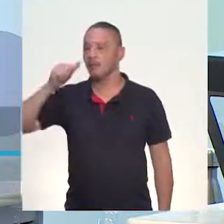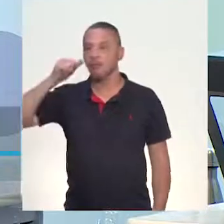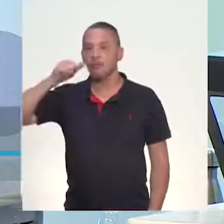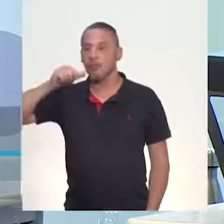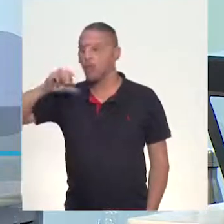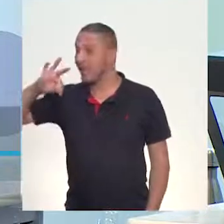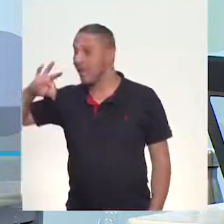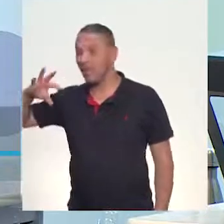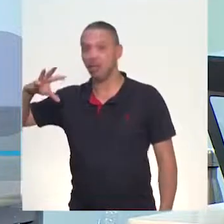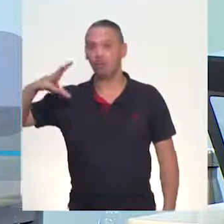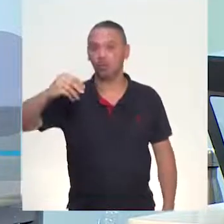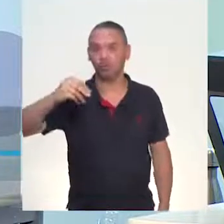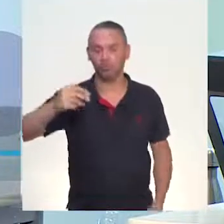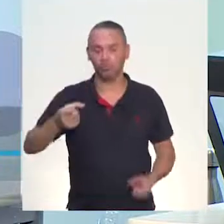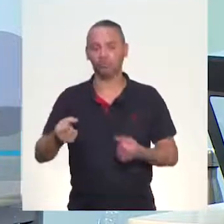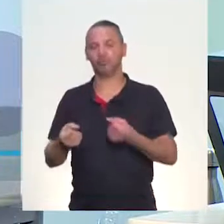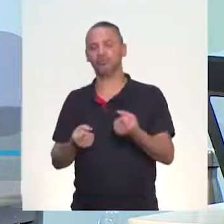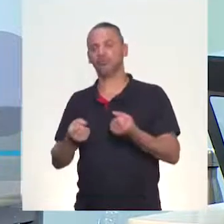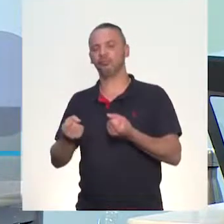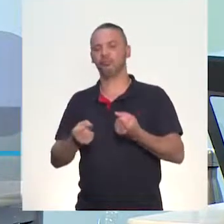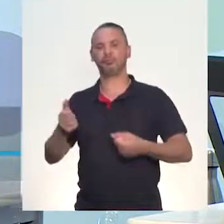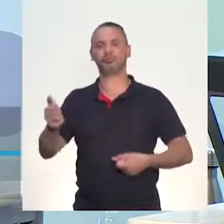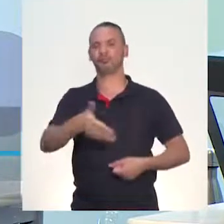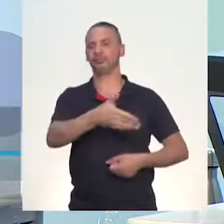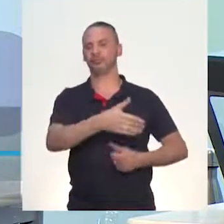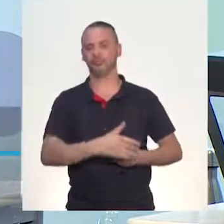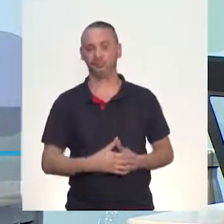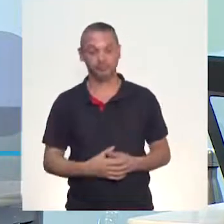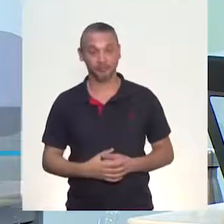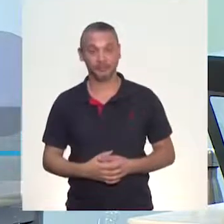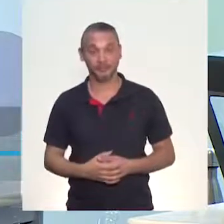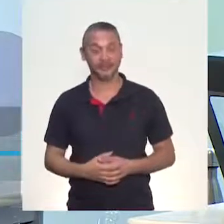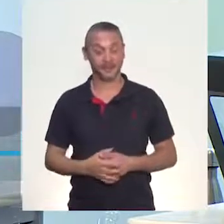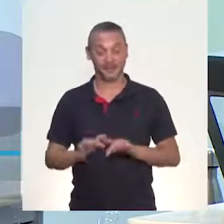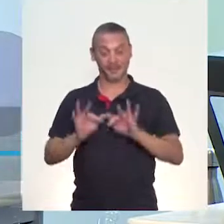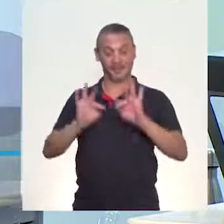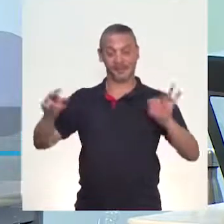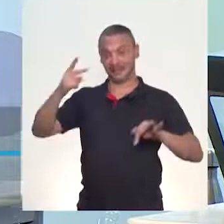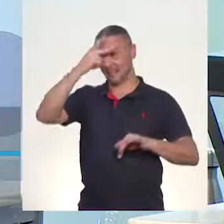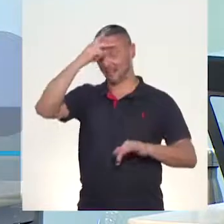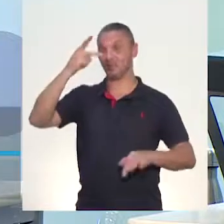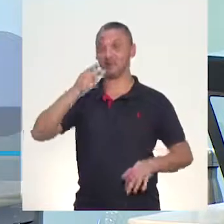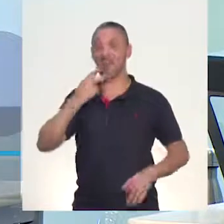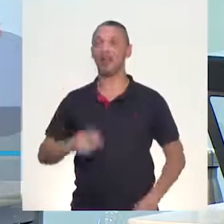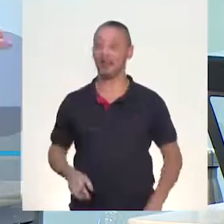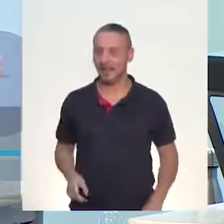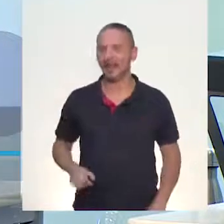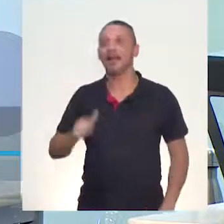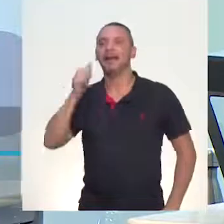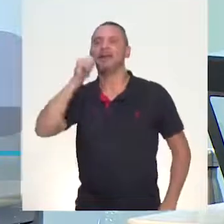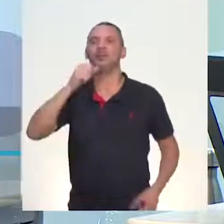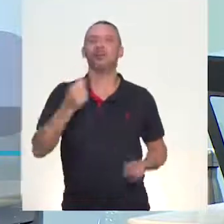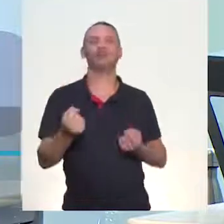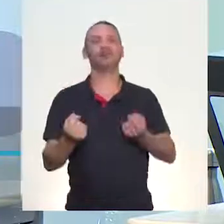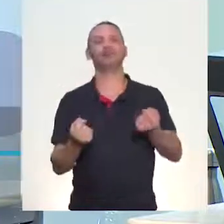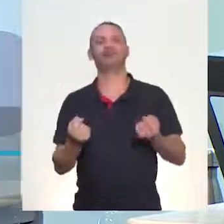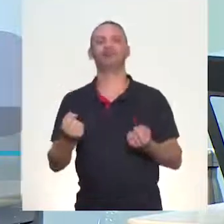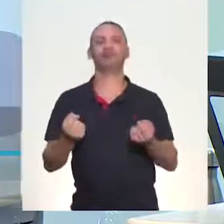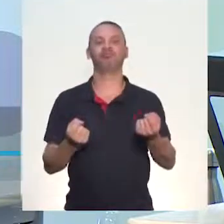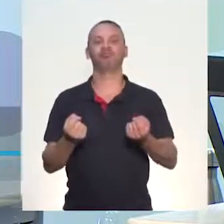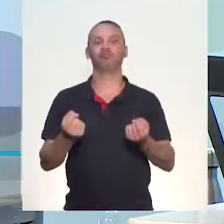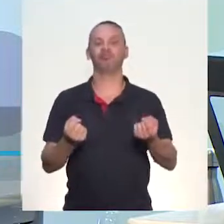volante. Não, tem até uma frase que o pessoal usa assim, ó. Mulher num volante é um perigo constante.